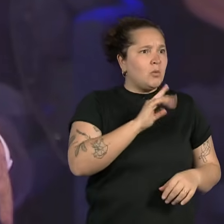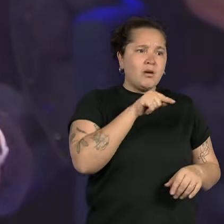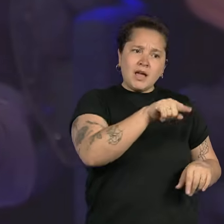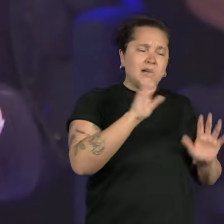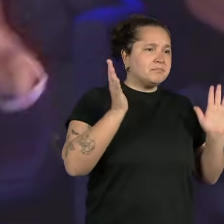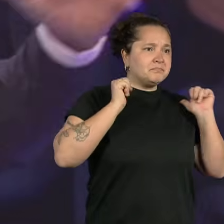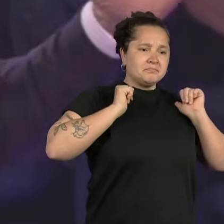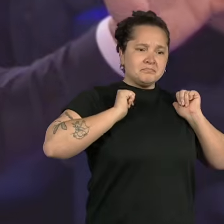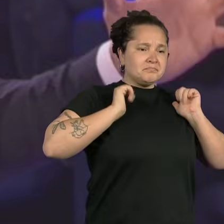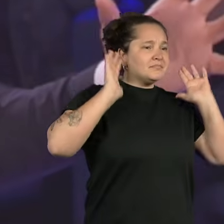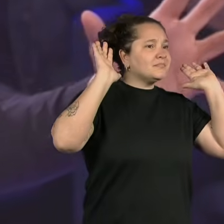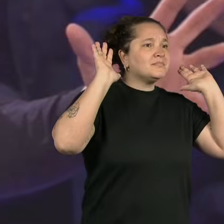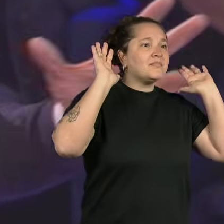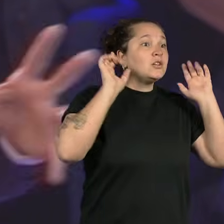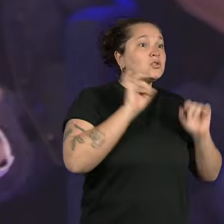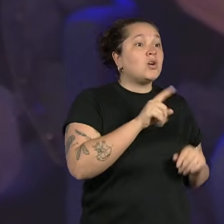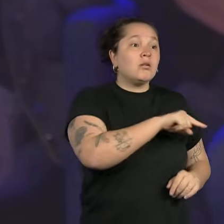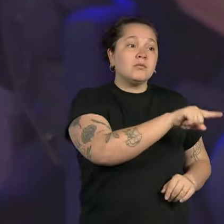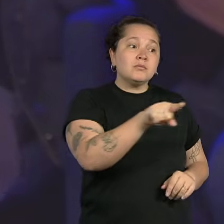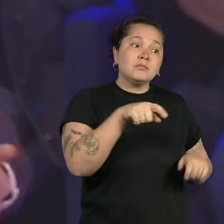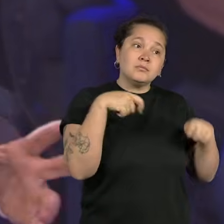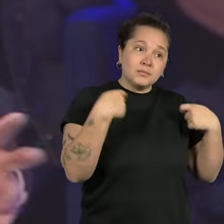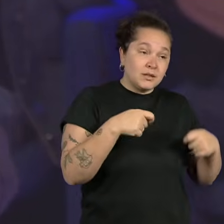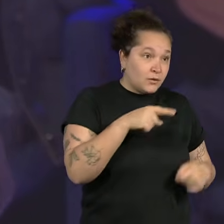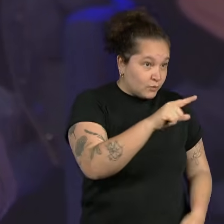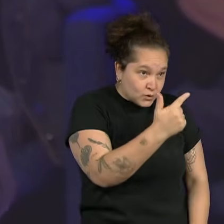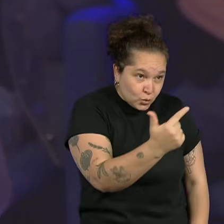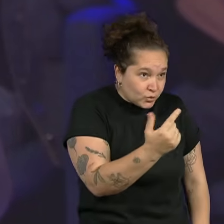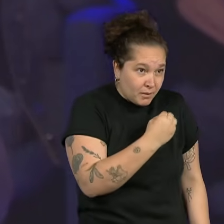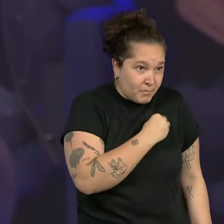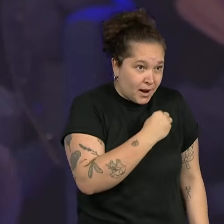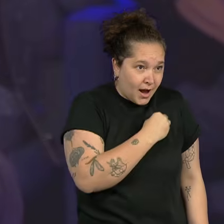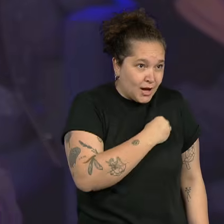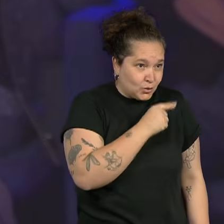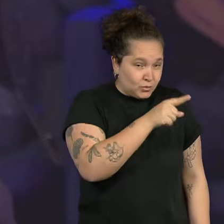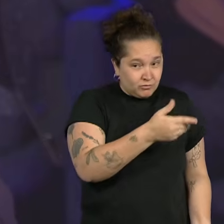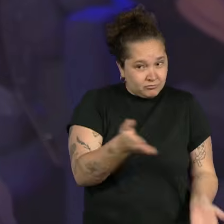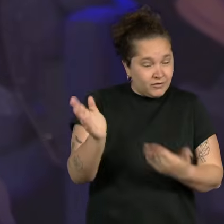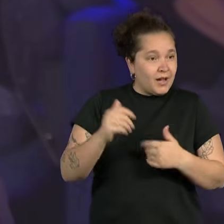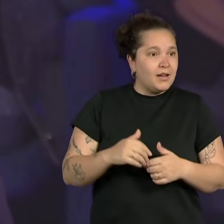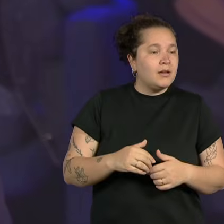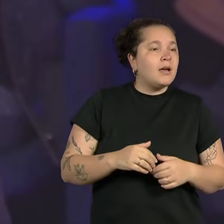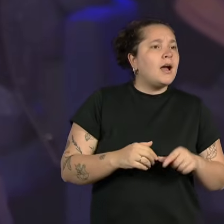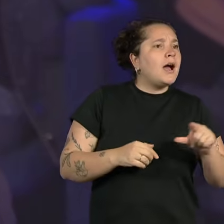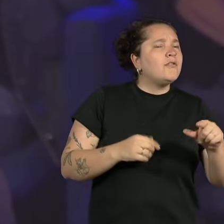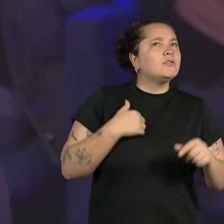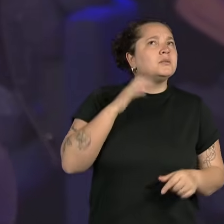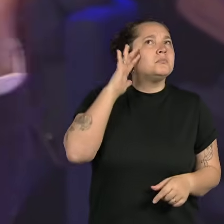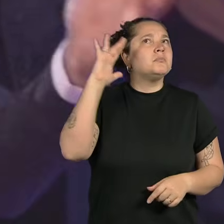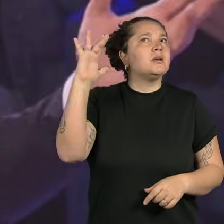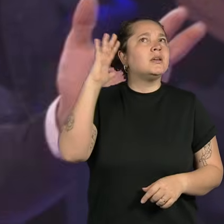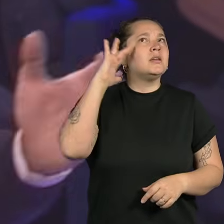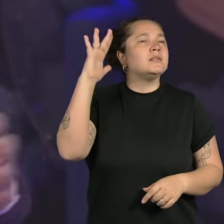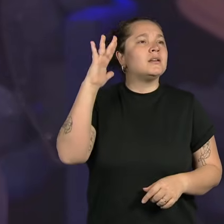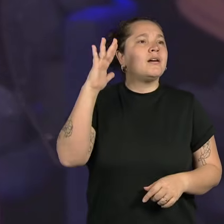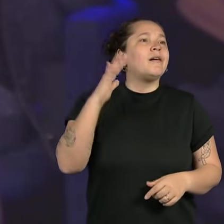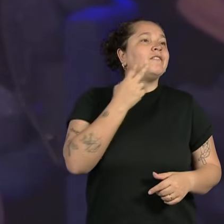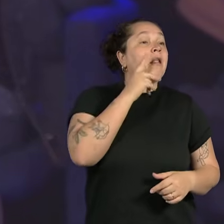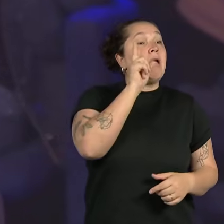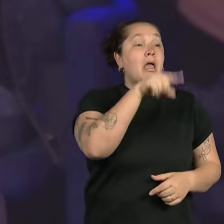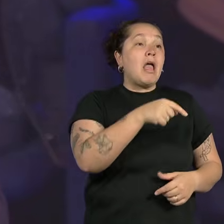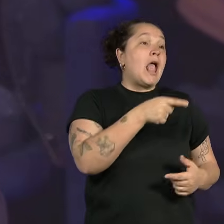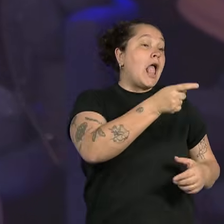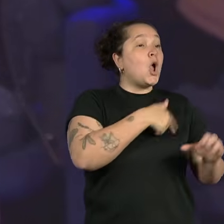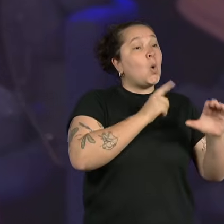só ilumina a consciência, né? Quem não tem pecado atira a primeira pedra. Aí quando você coloca nisso, aí você vira comunista,